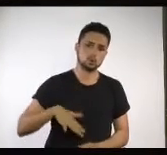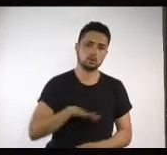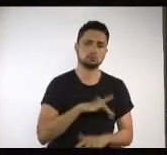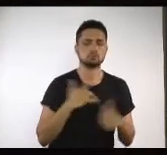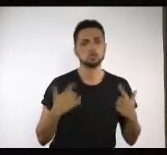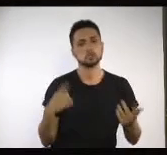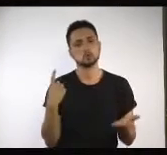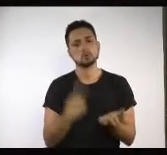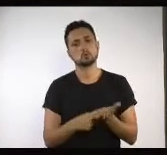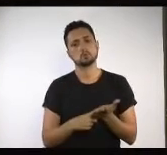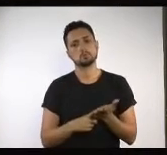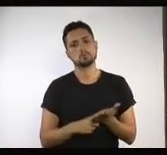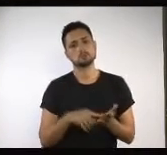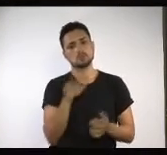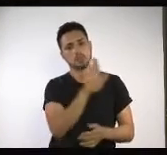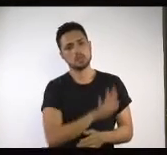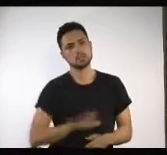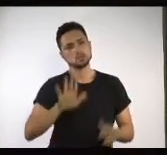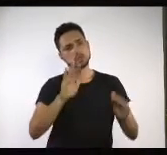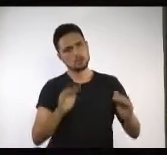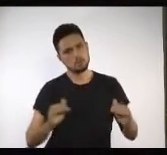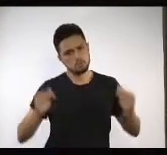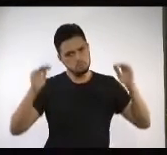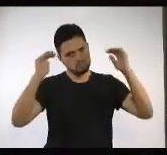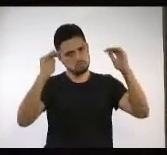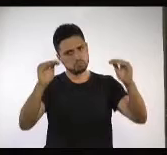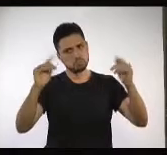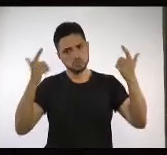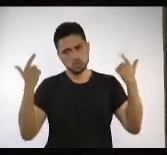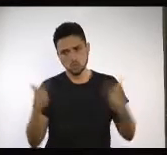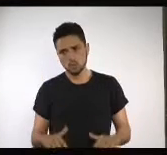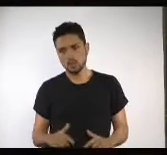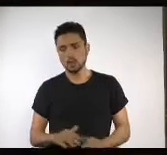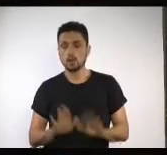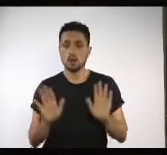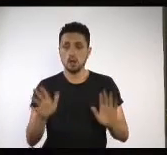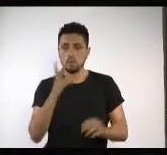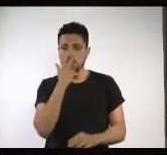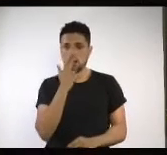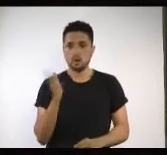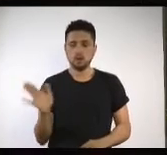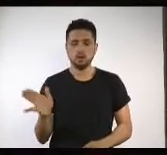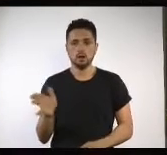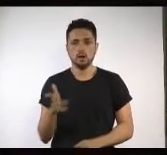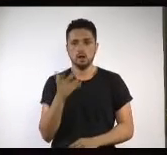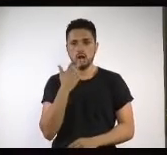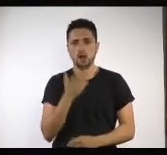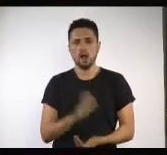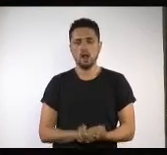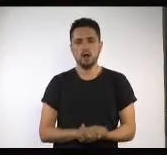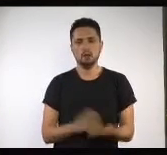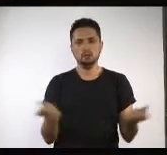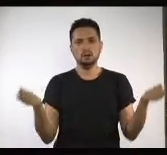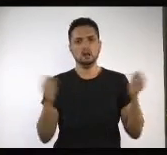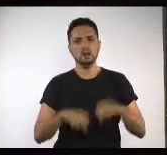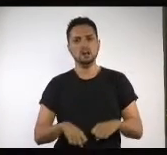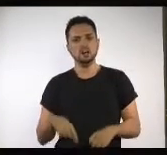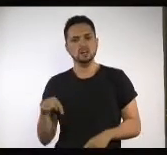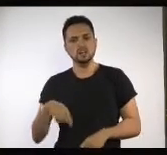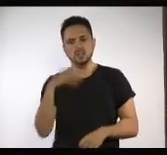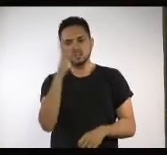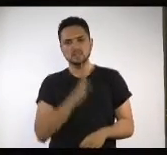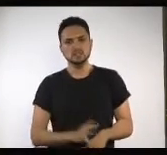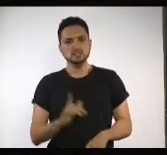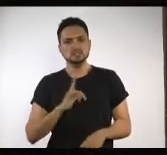com a soberania nacional, já se insurgiram contra a possibilidade de que o Brasil tivesse, deputada Mônica Francisco,